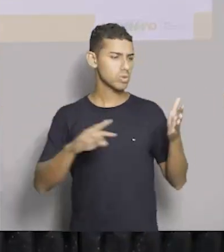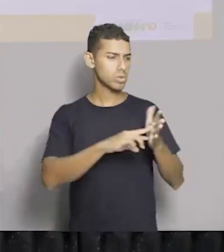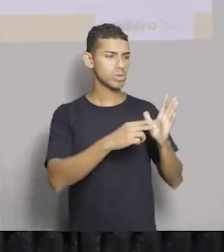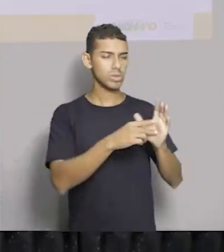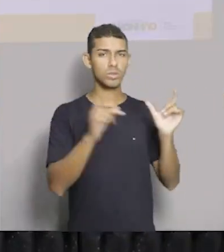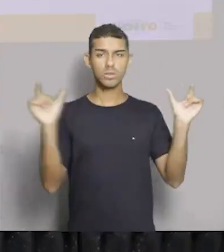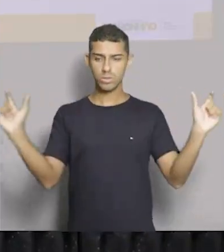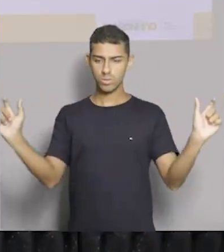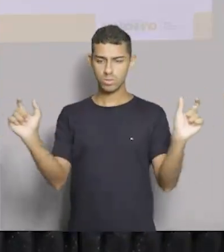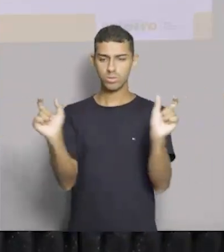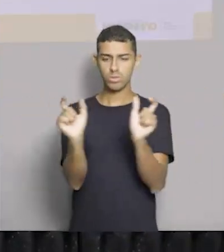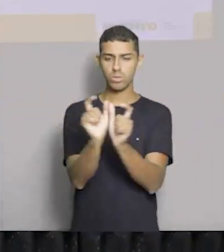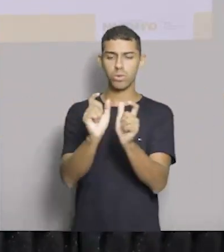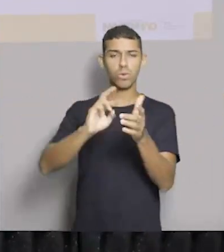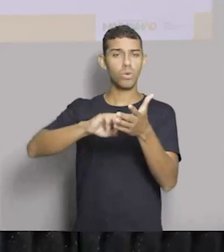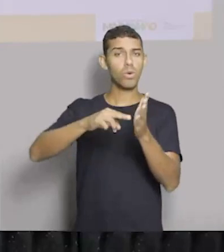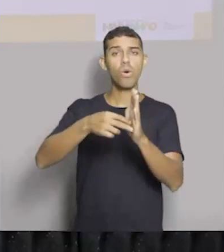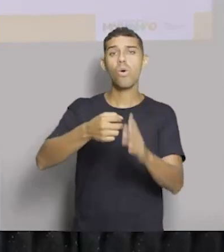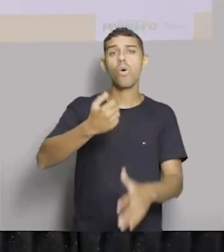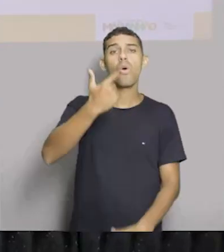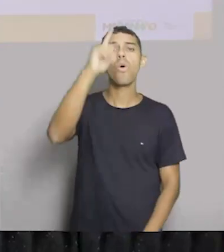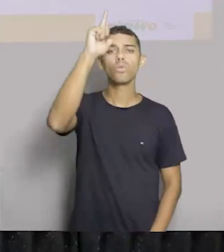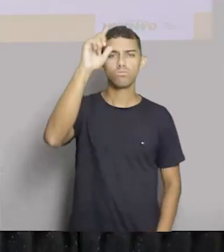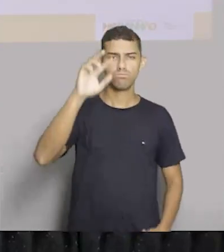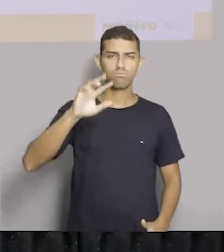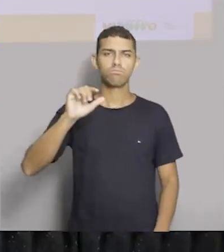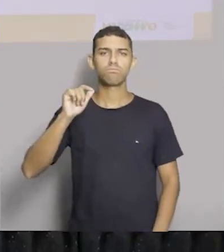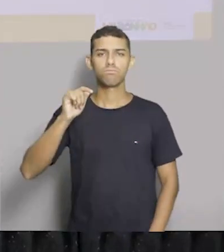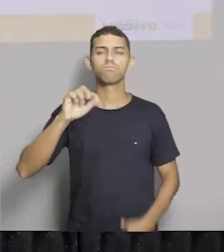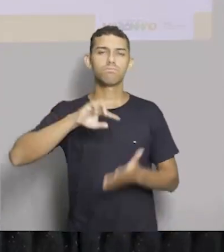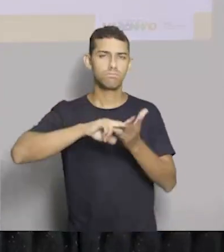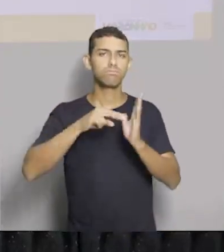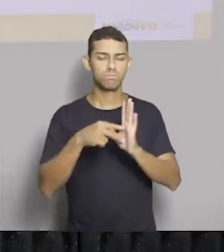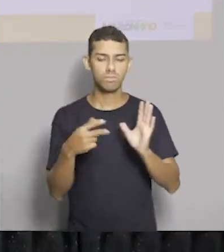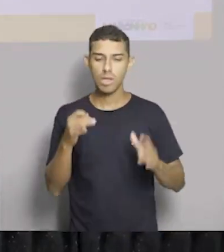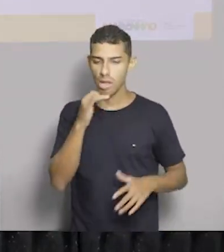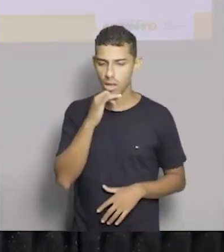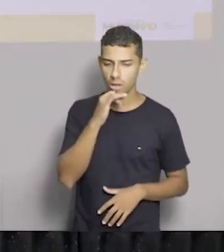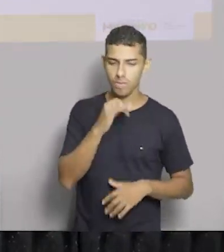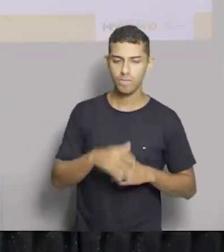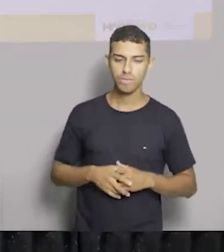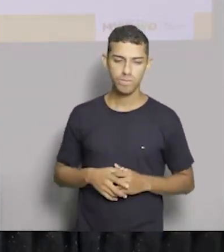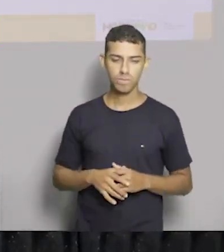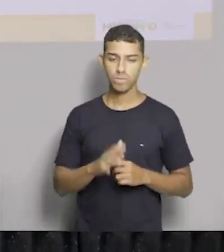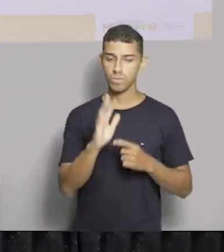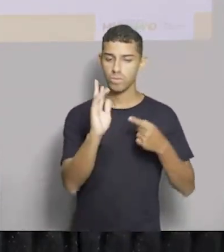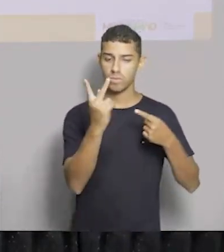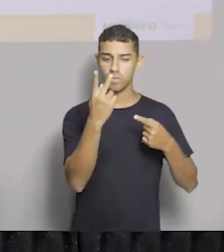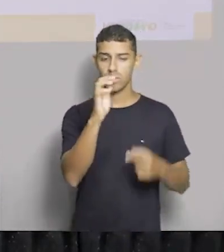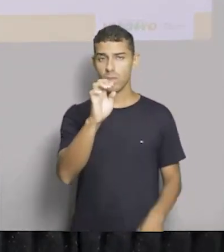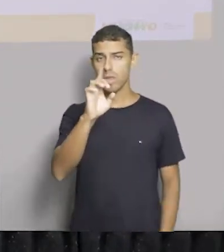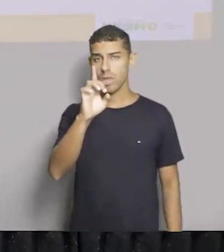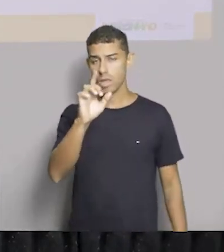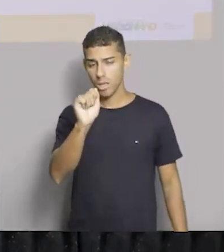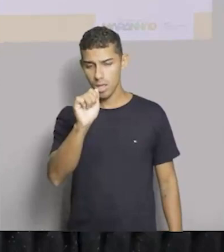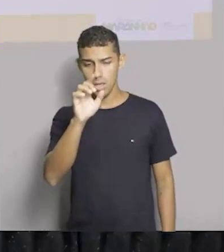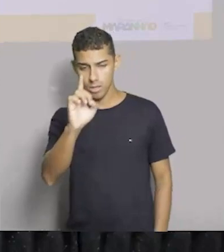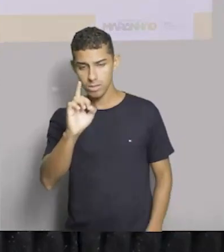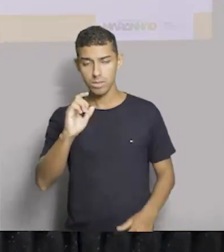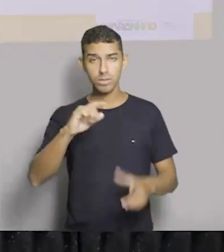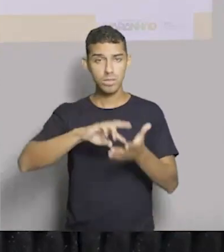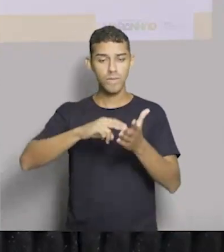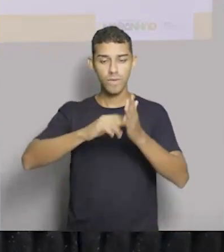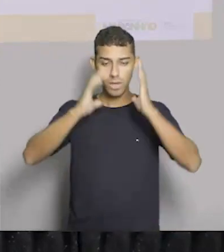as duas, elas formam um novo significado. Então, por exemplo, a palavra head significa